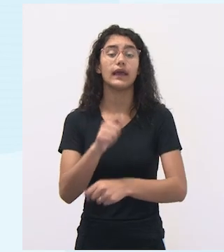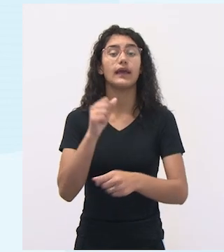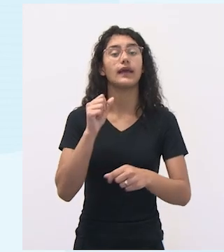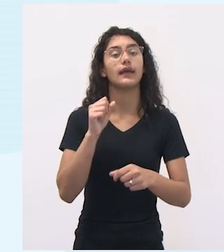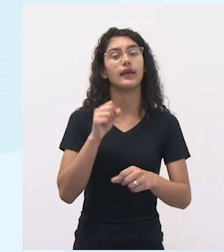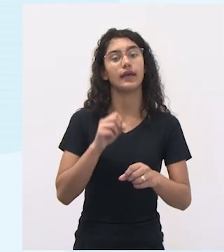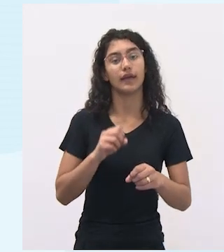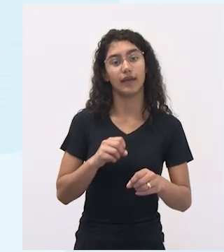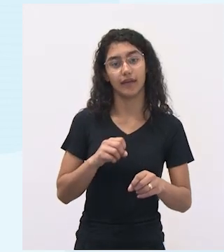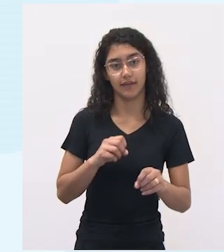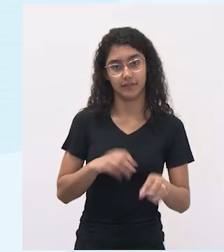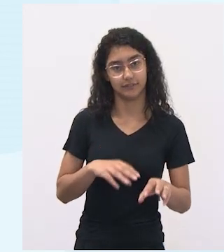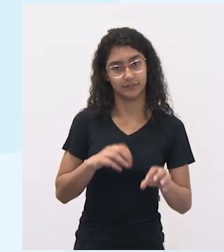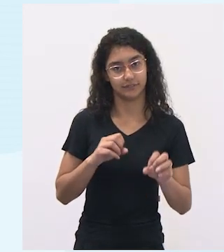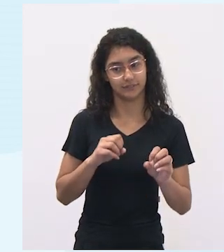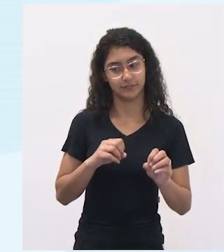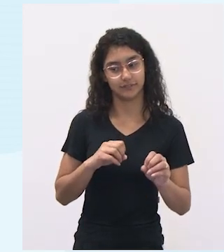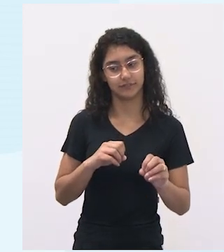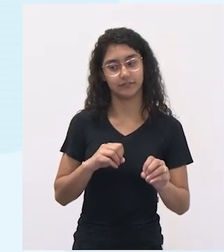como